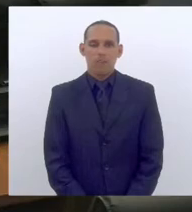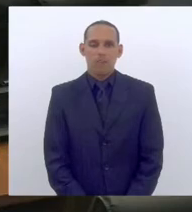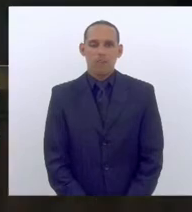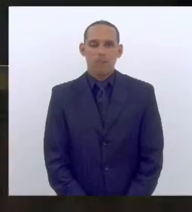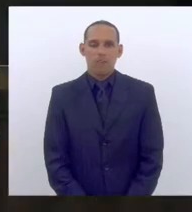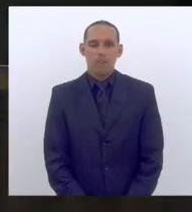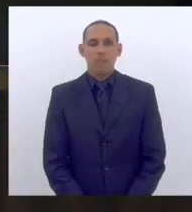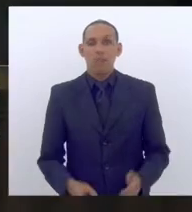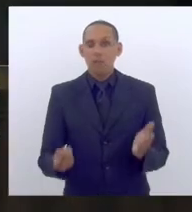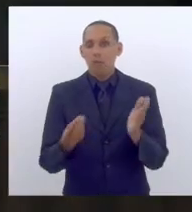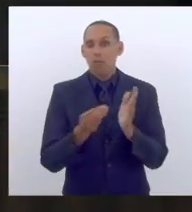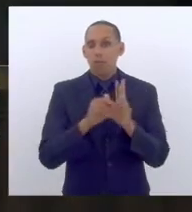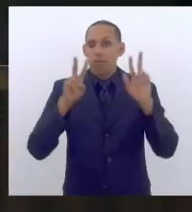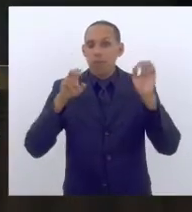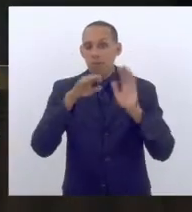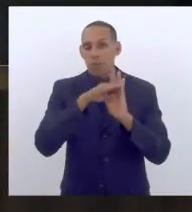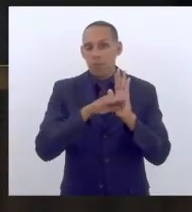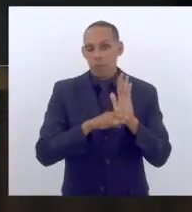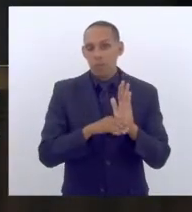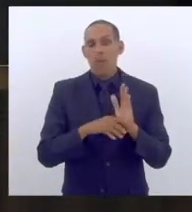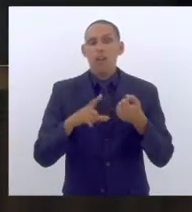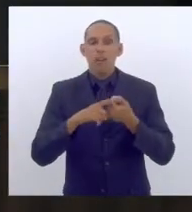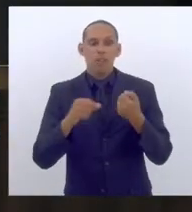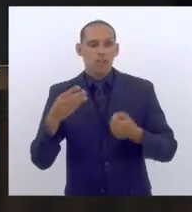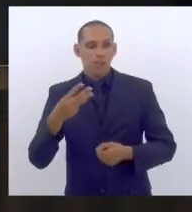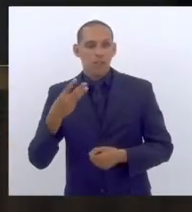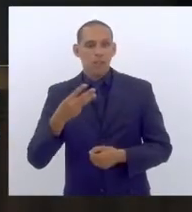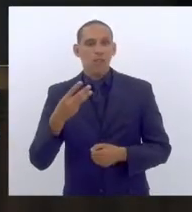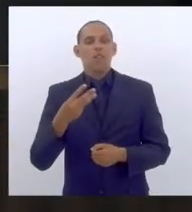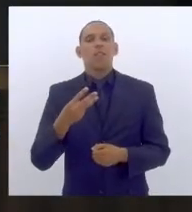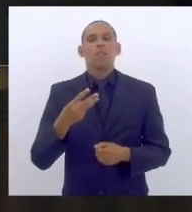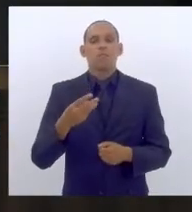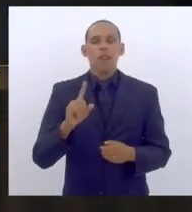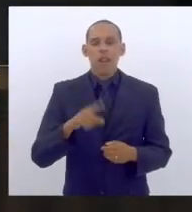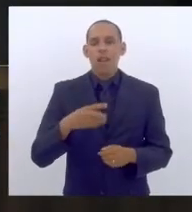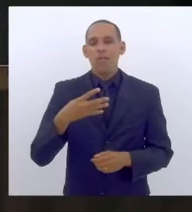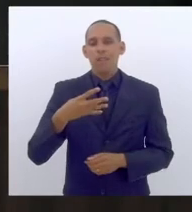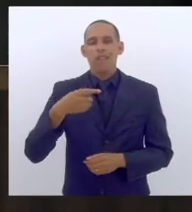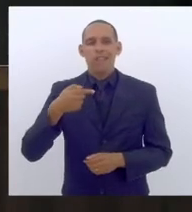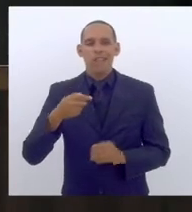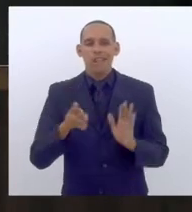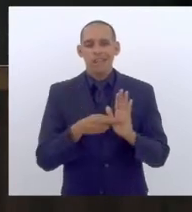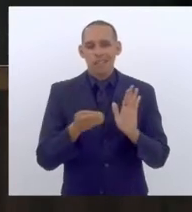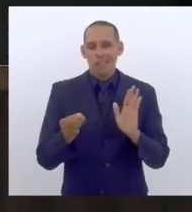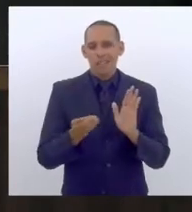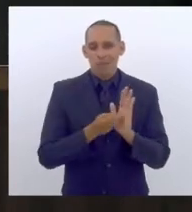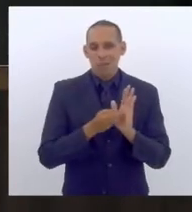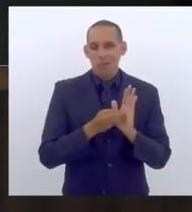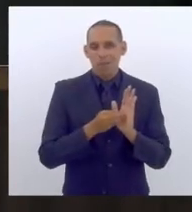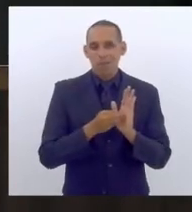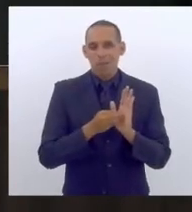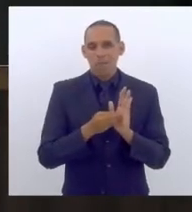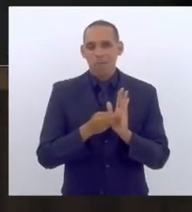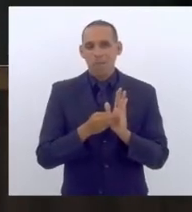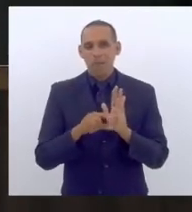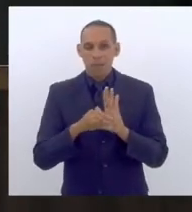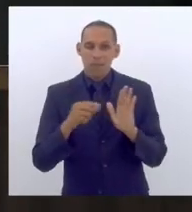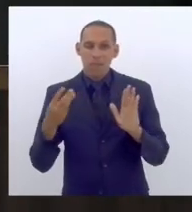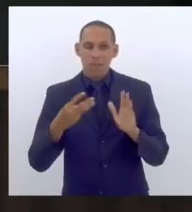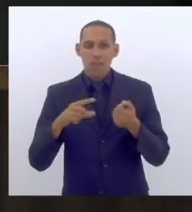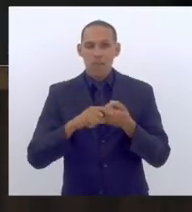incluído na ordem do dia de acordo com tecido do artigo 47 do regimento interno e tramitação ordinária em primeira em votação em primeira